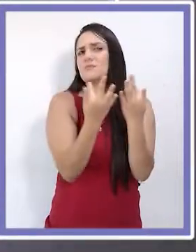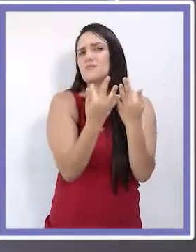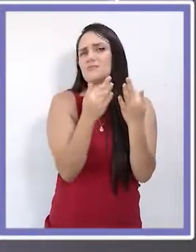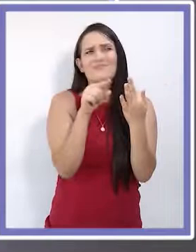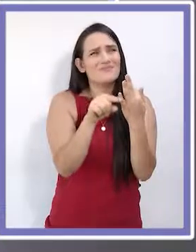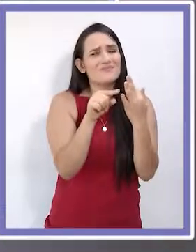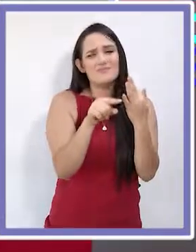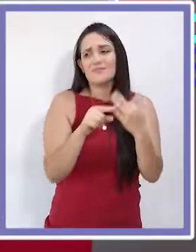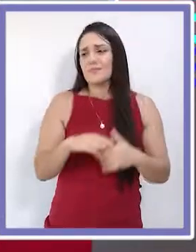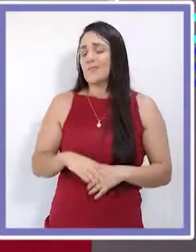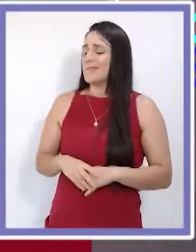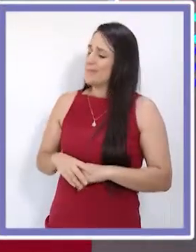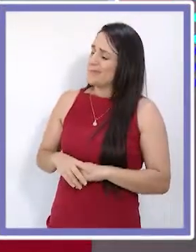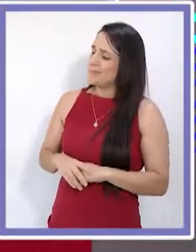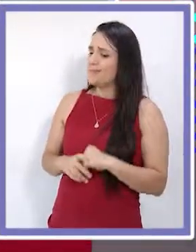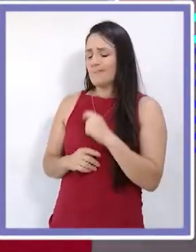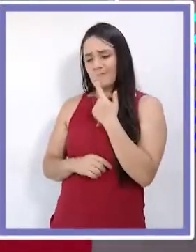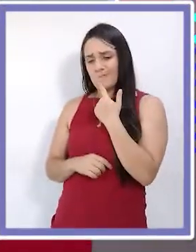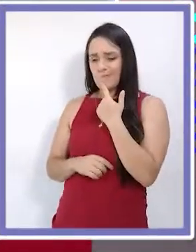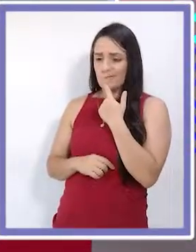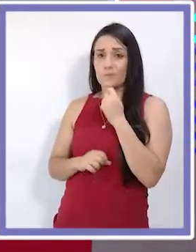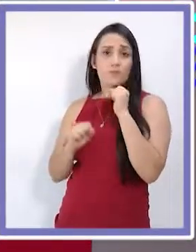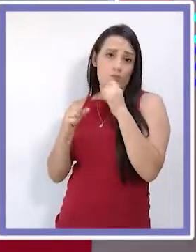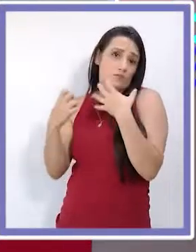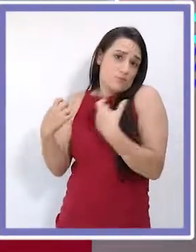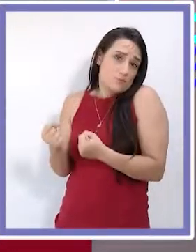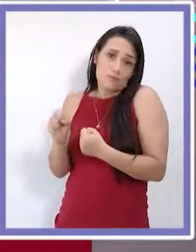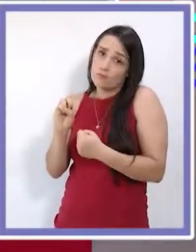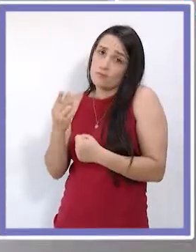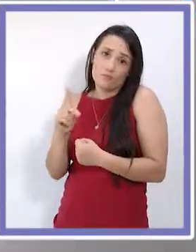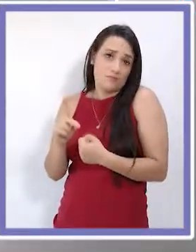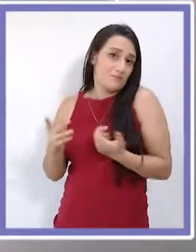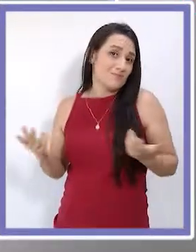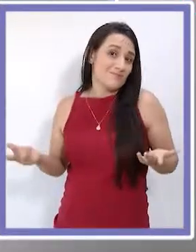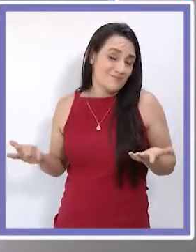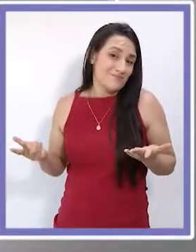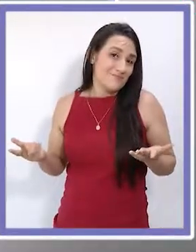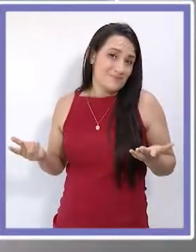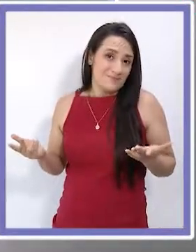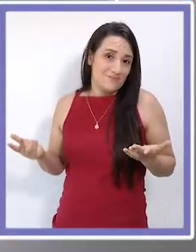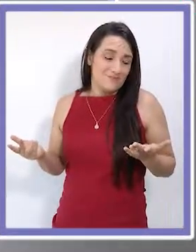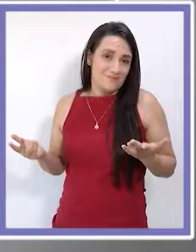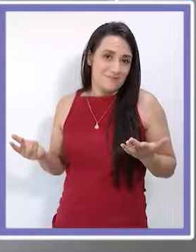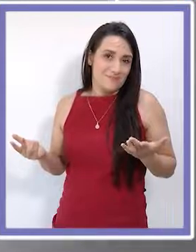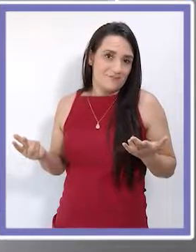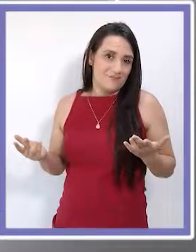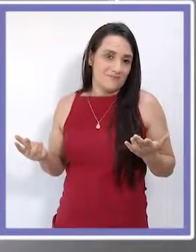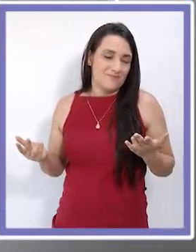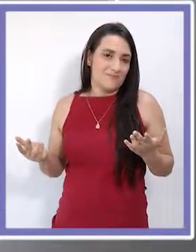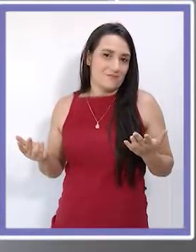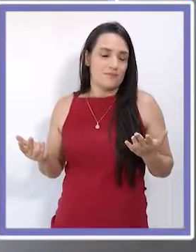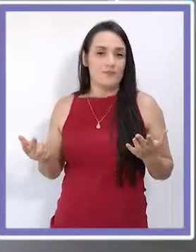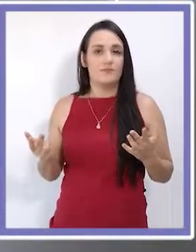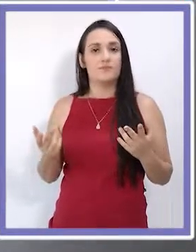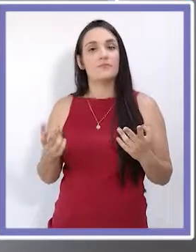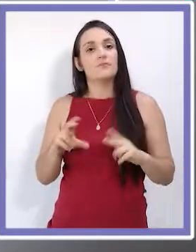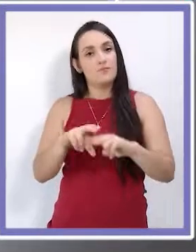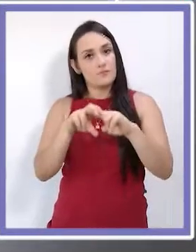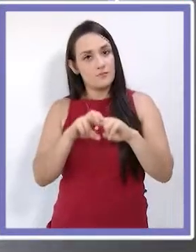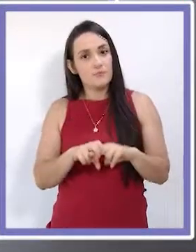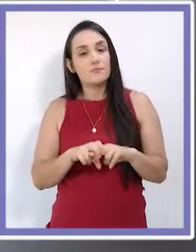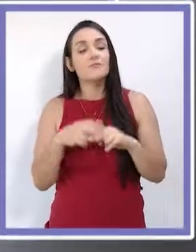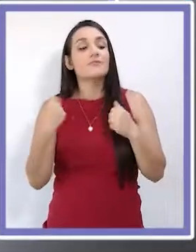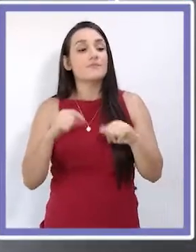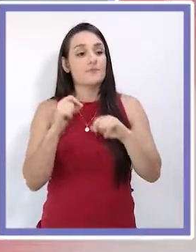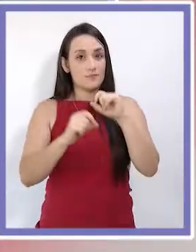contexto, assim, a parte mais importante. A gente pode ter o doador, a gente precisa do órgão para fazer o transplante,